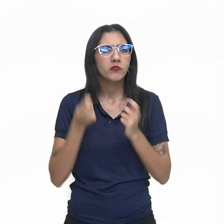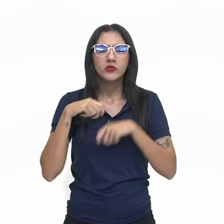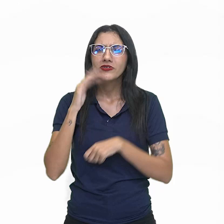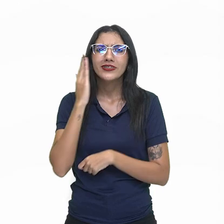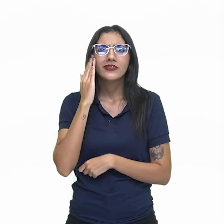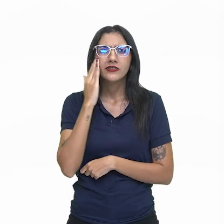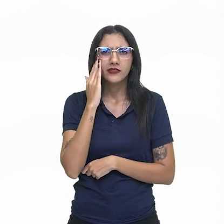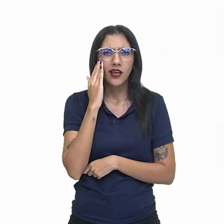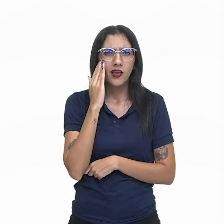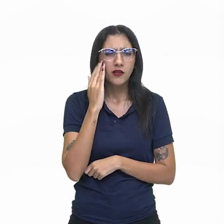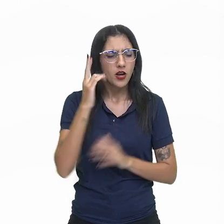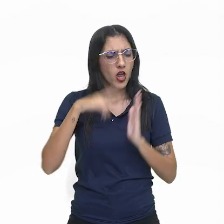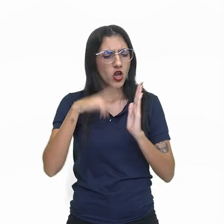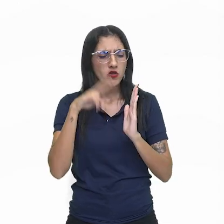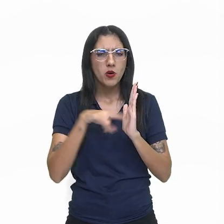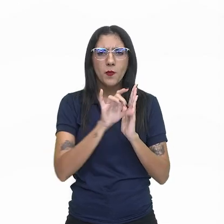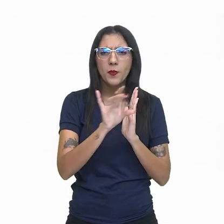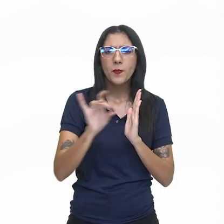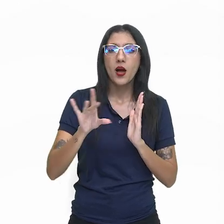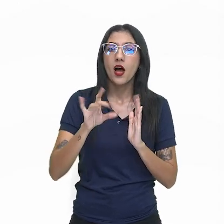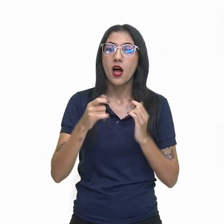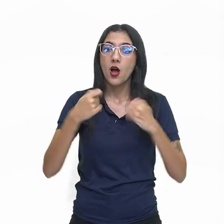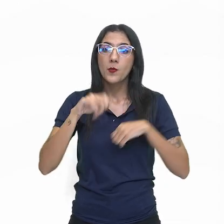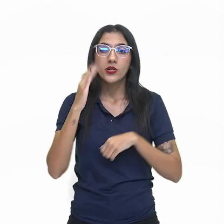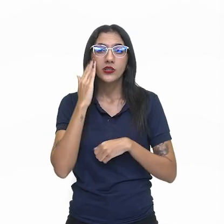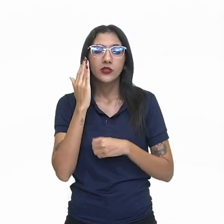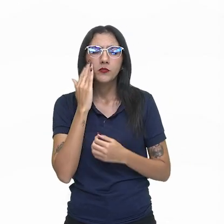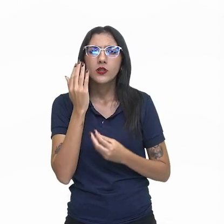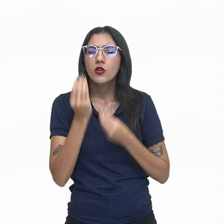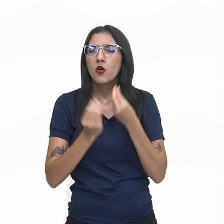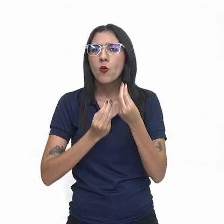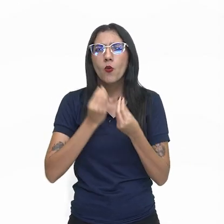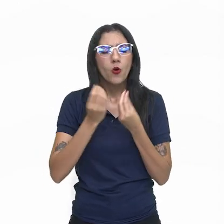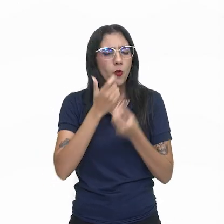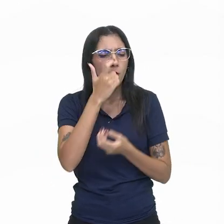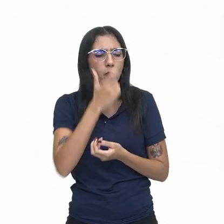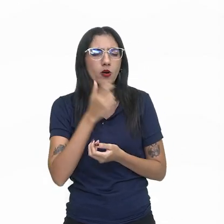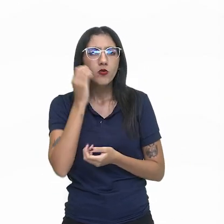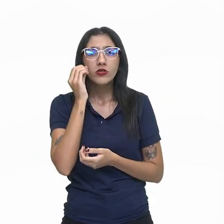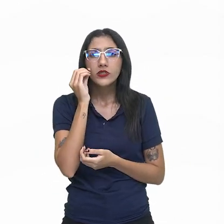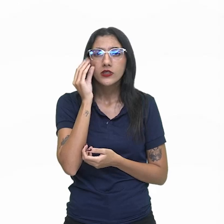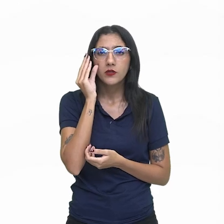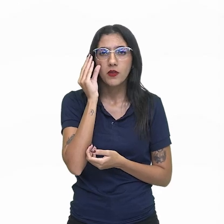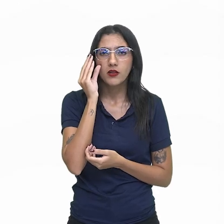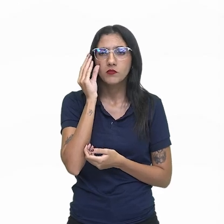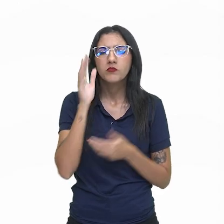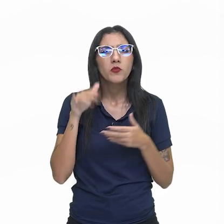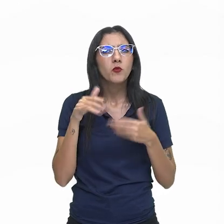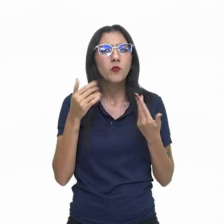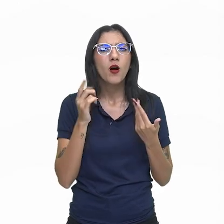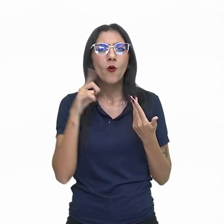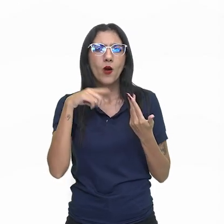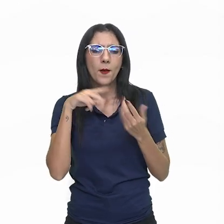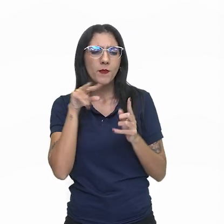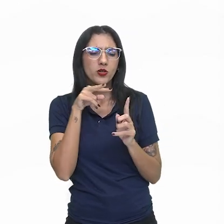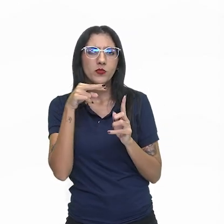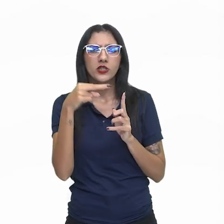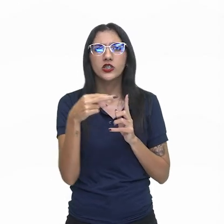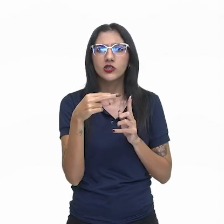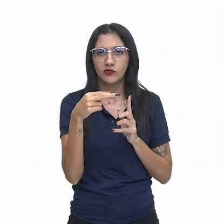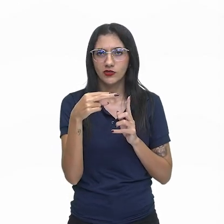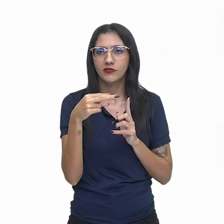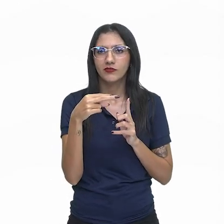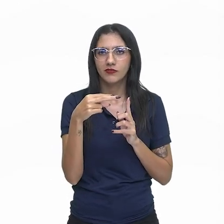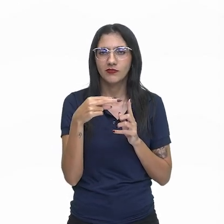é necessário saber como são seus olhos e qual é a sua visão de mundo, como